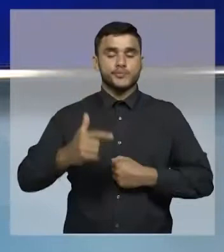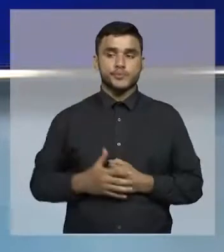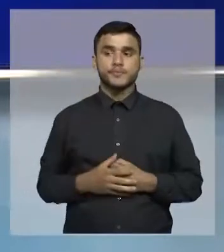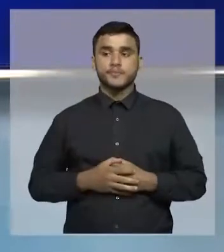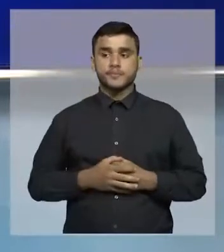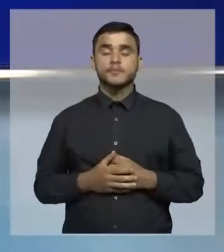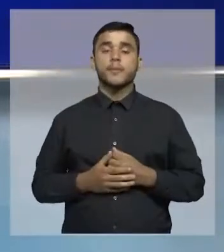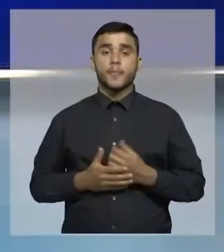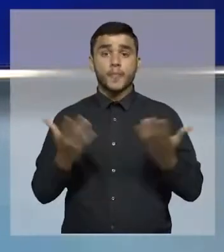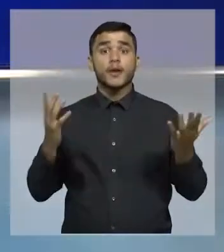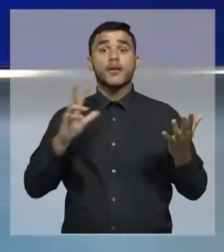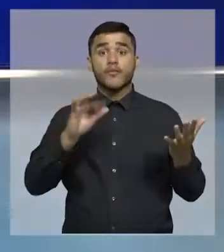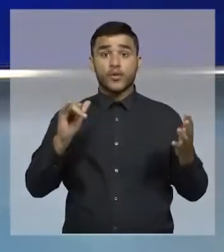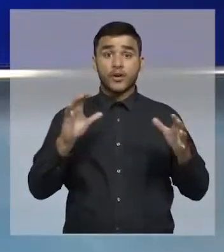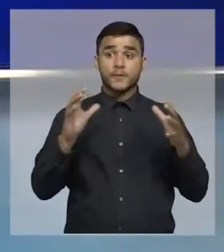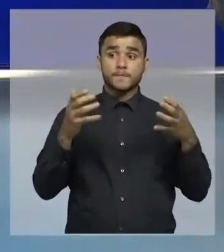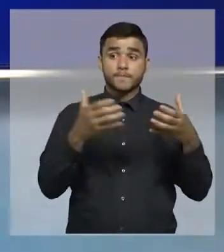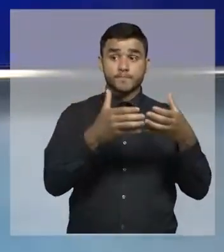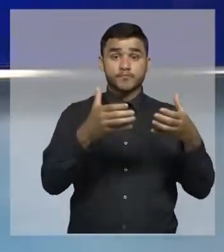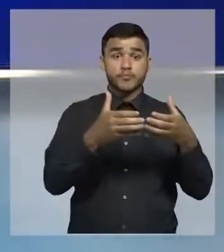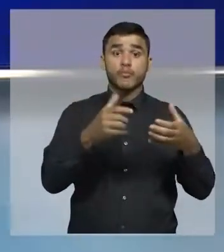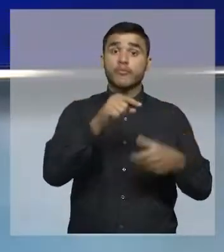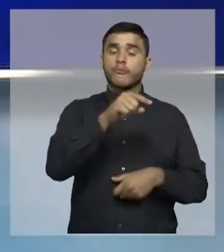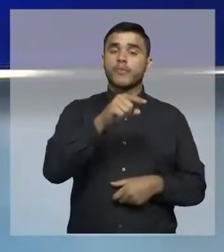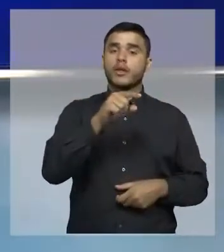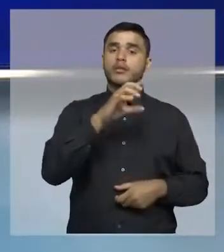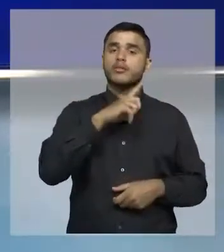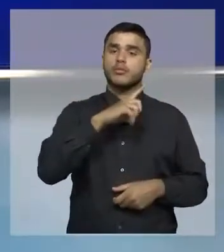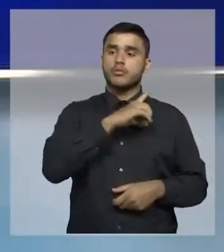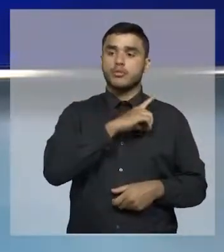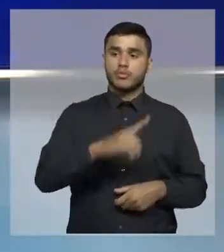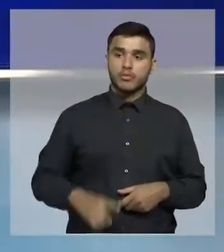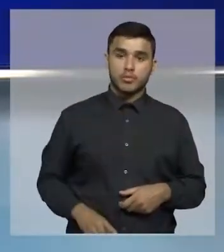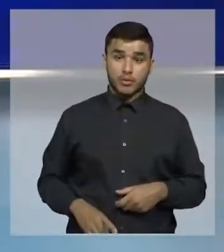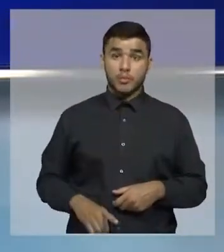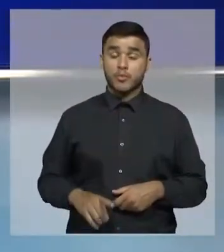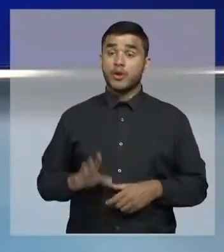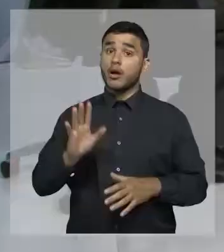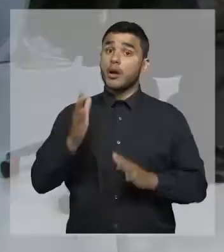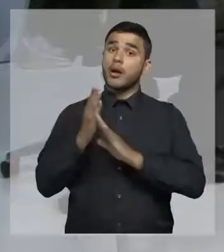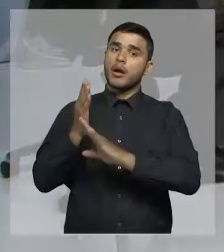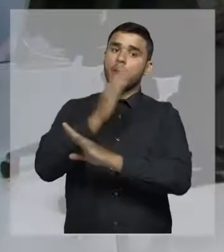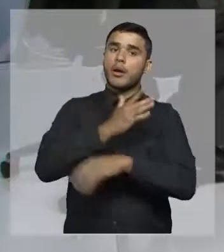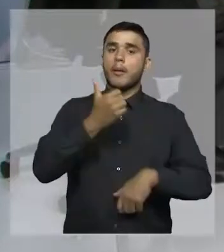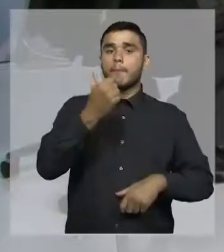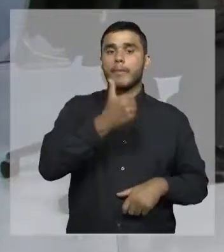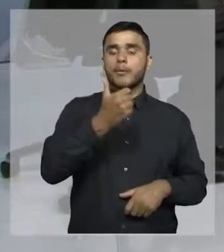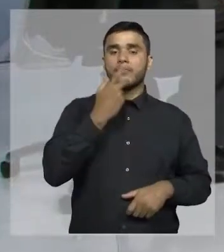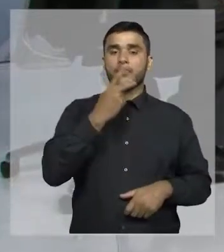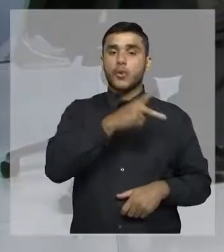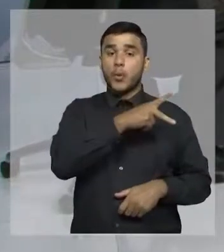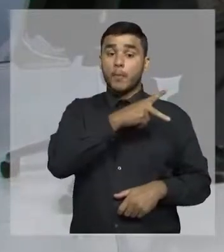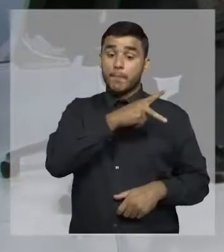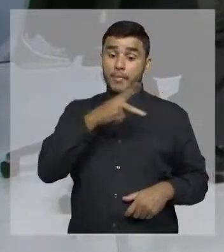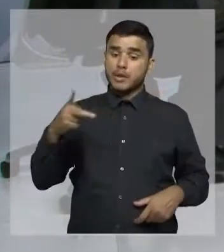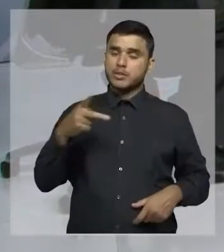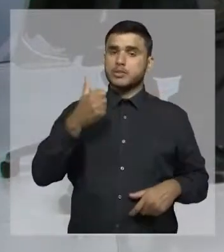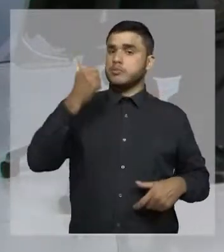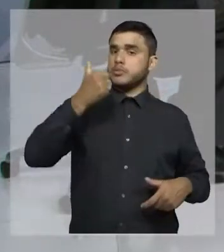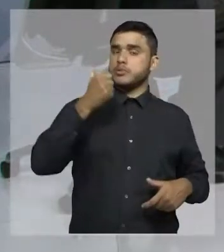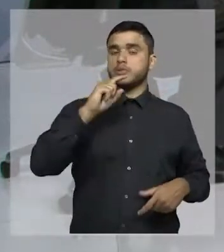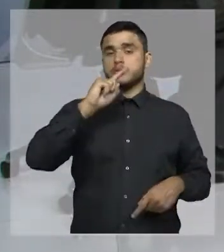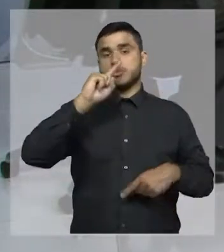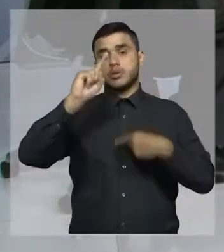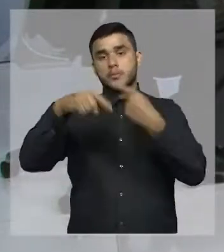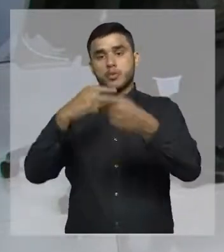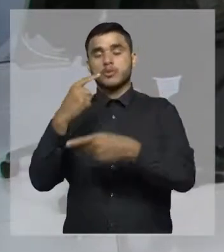Elege-se o parlamento a posterior à eleição do presidente da República. Ou pelo menos parte do parlamento, né? As eleições dos Estados